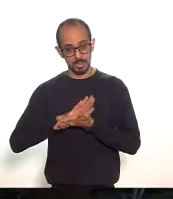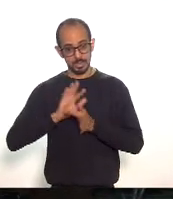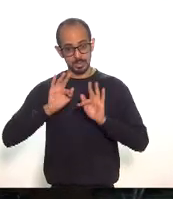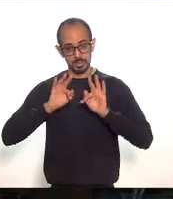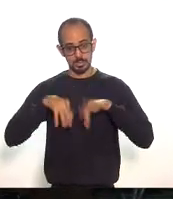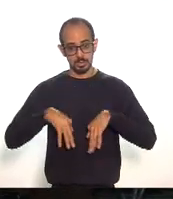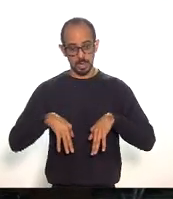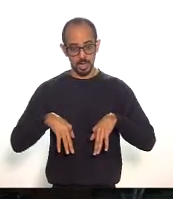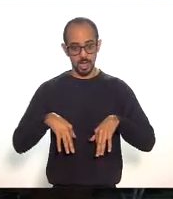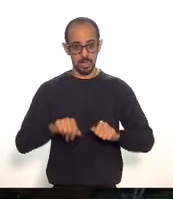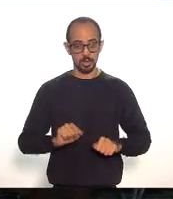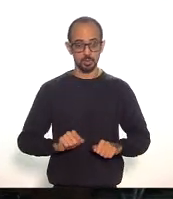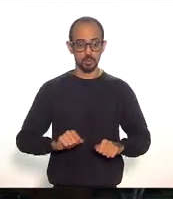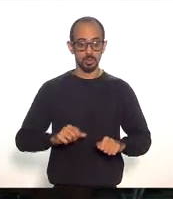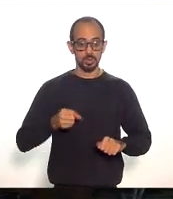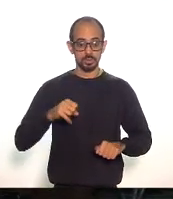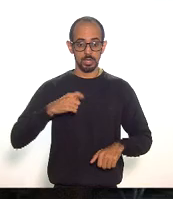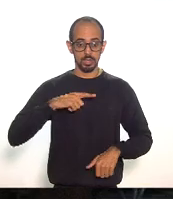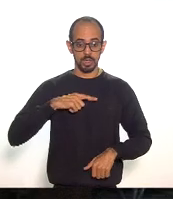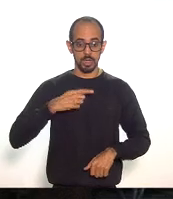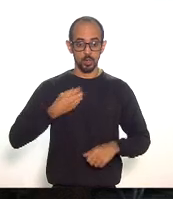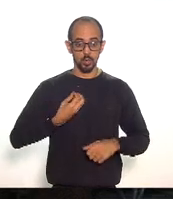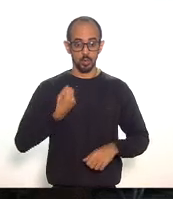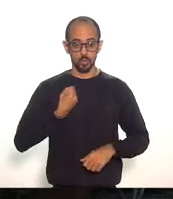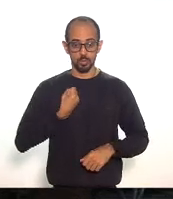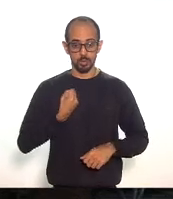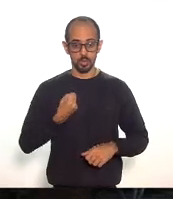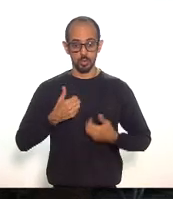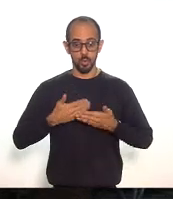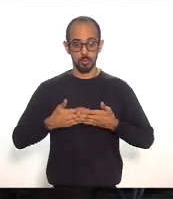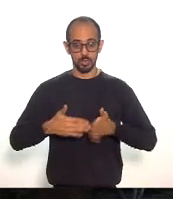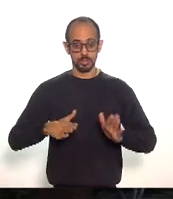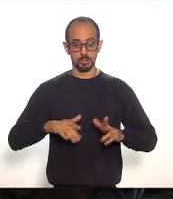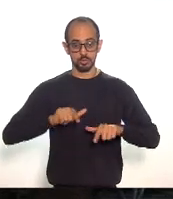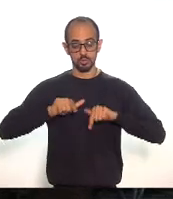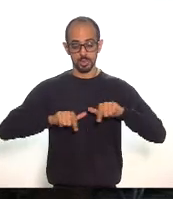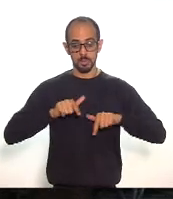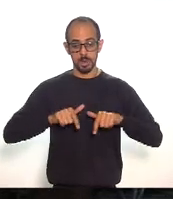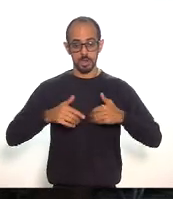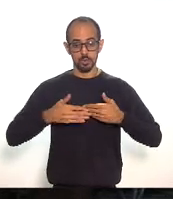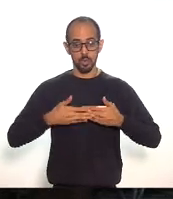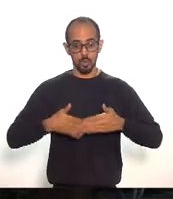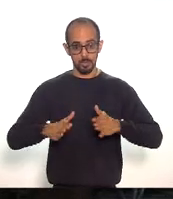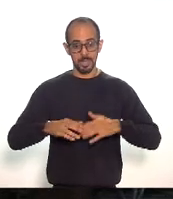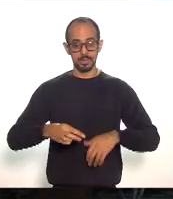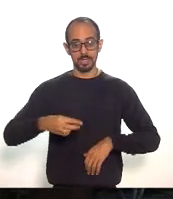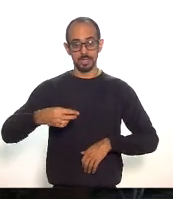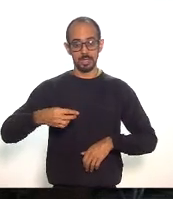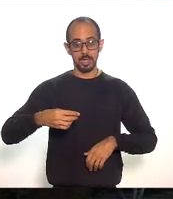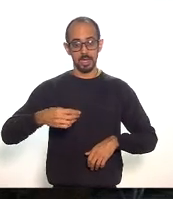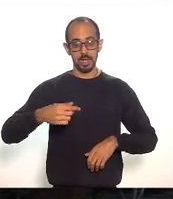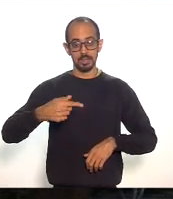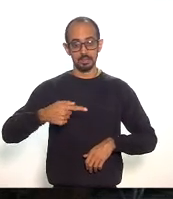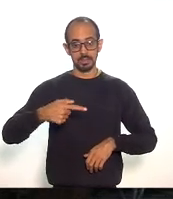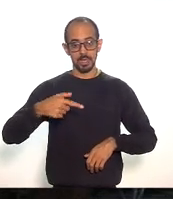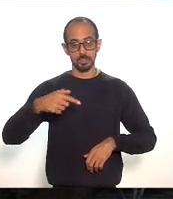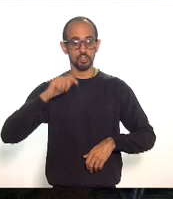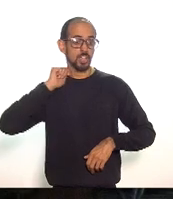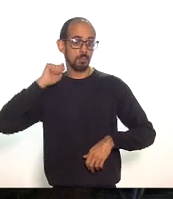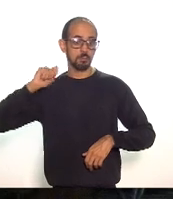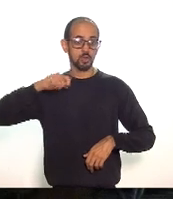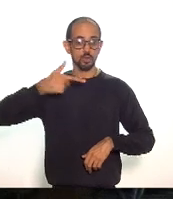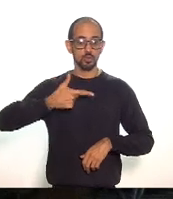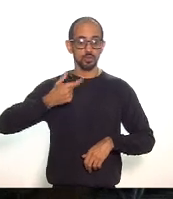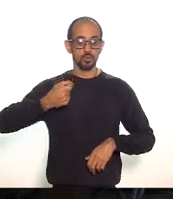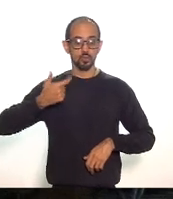encerrada. Havendo um número legal sobre a proteção de Deus, iniciamos o nosso trabalho. Está aberta a sessão ordinária do dia 7 de abril de 2021.